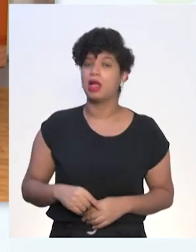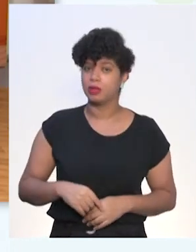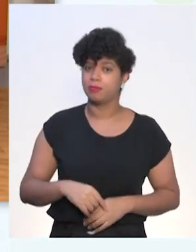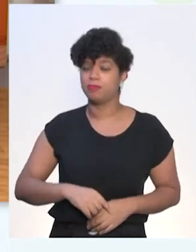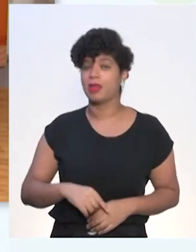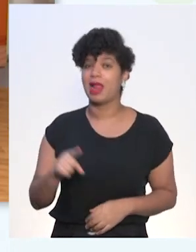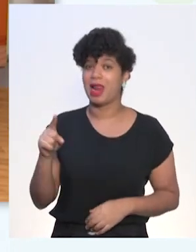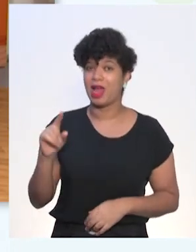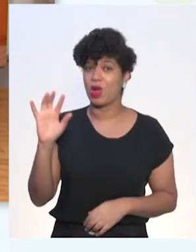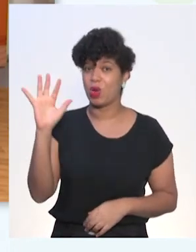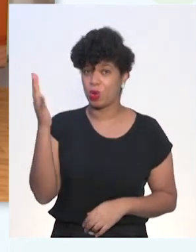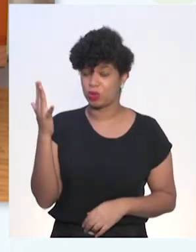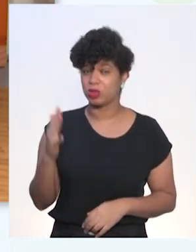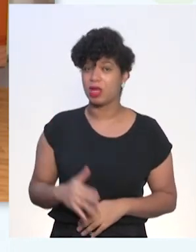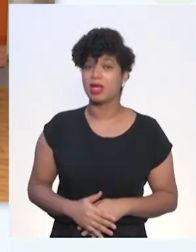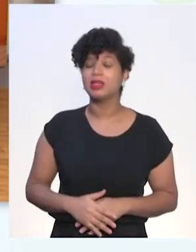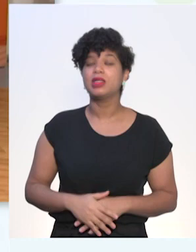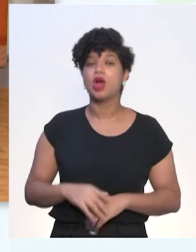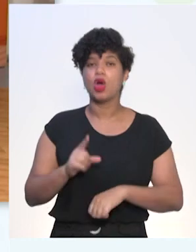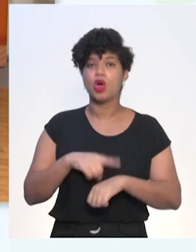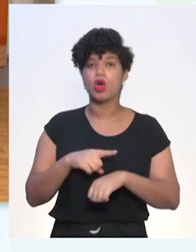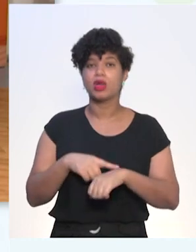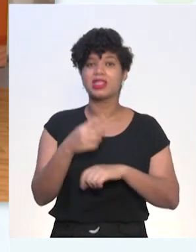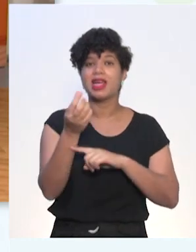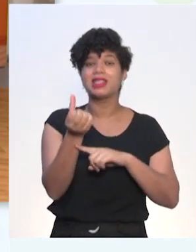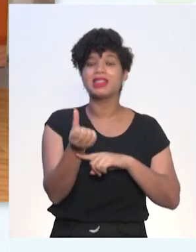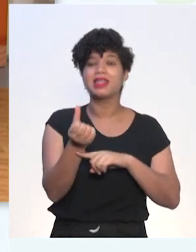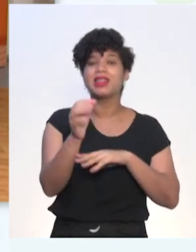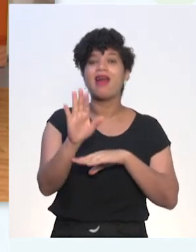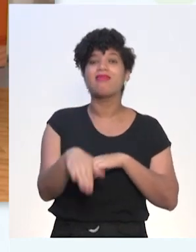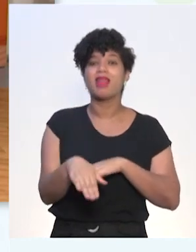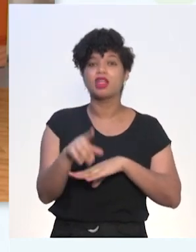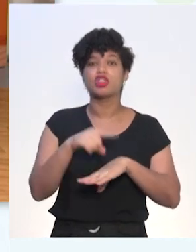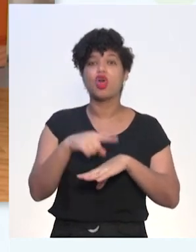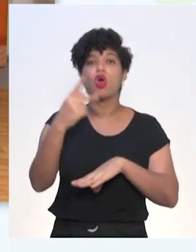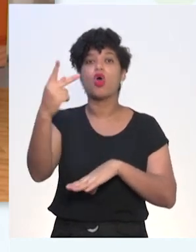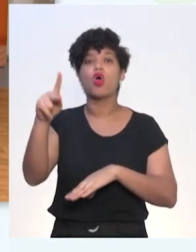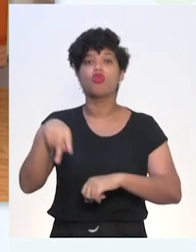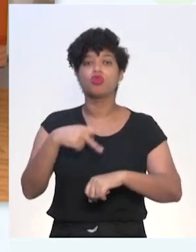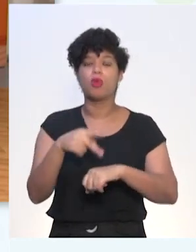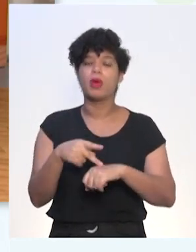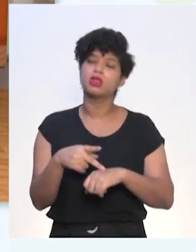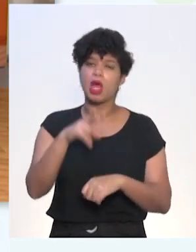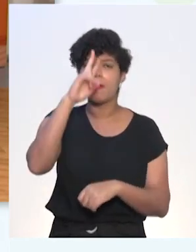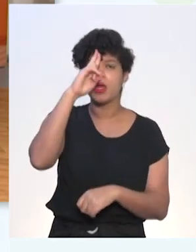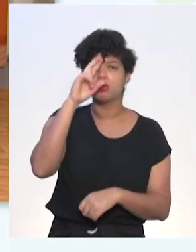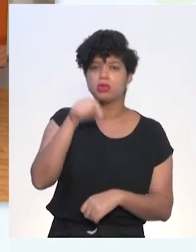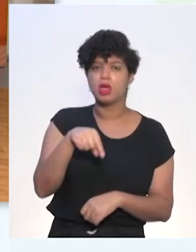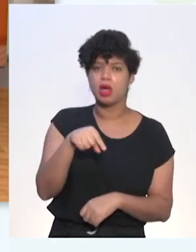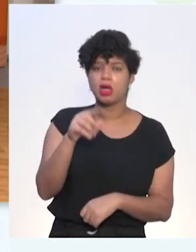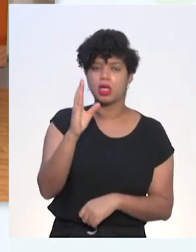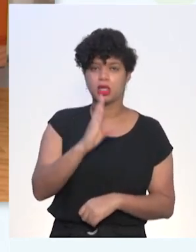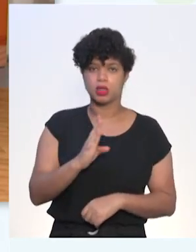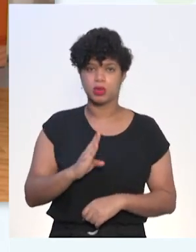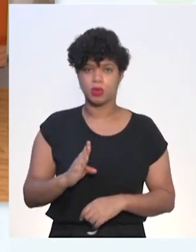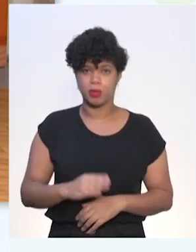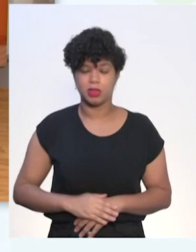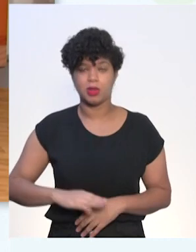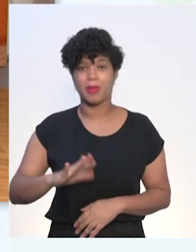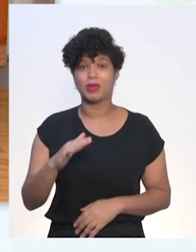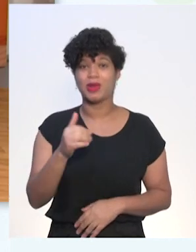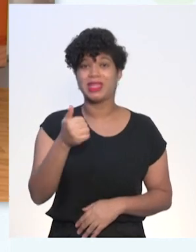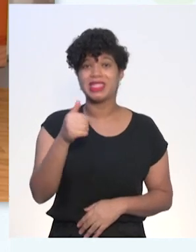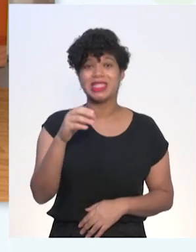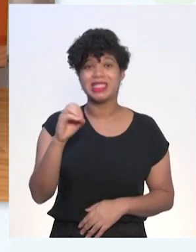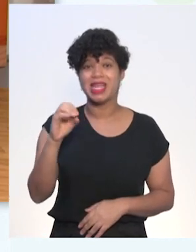o acidente aconteceu por volta das 6 horas da tarde do horário local ou meio-dia no horário de Brasília mais de 100